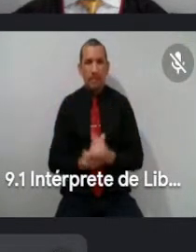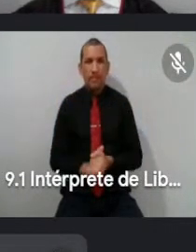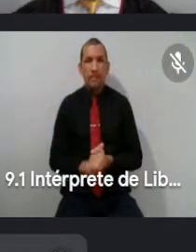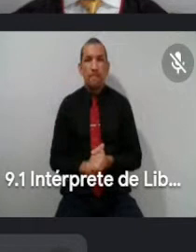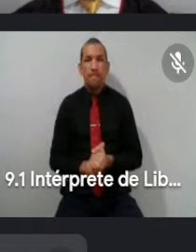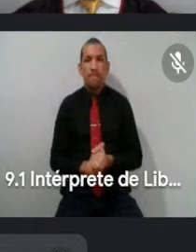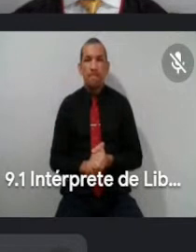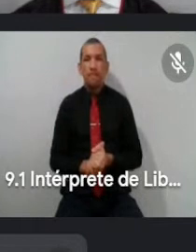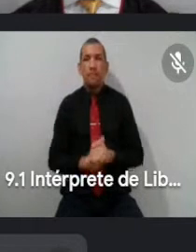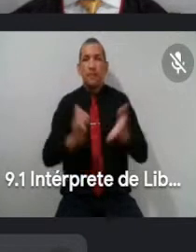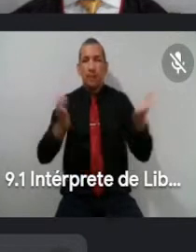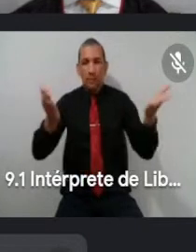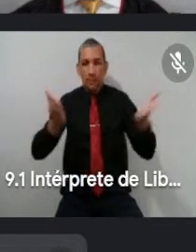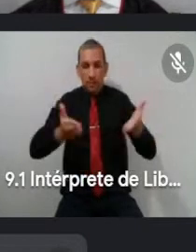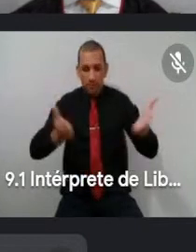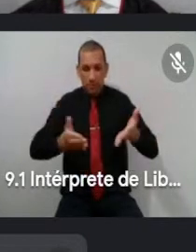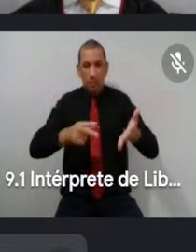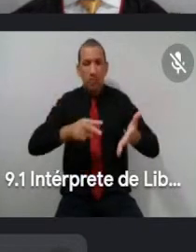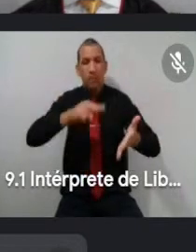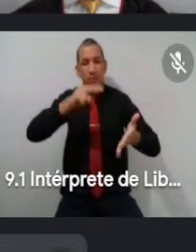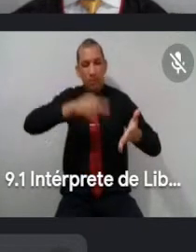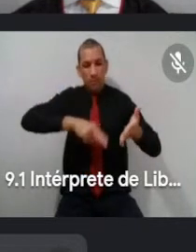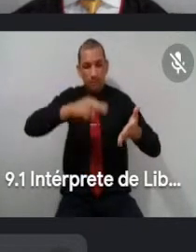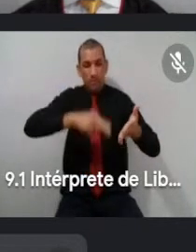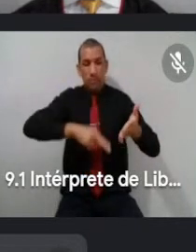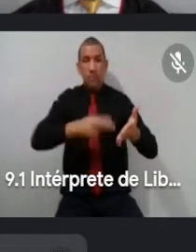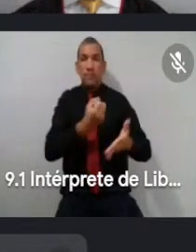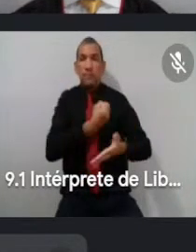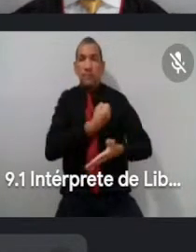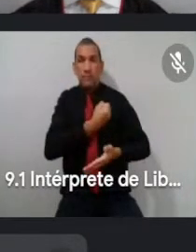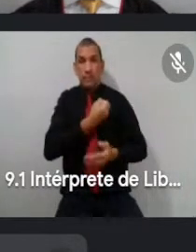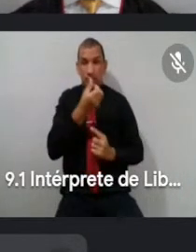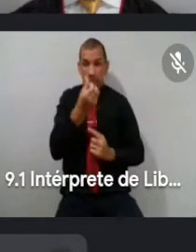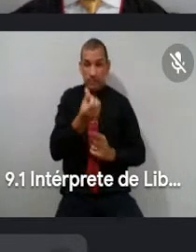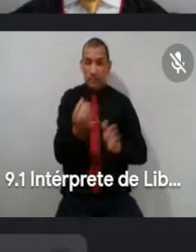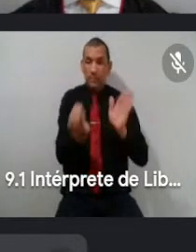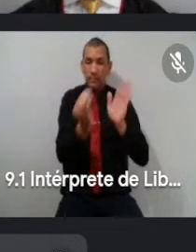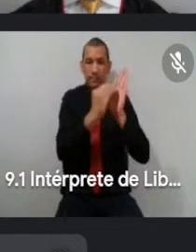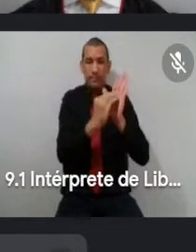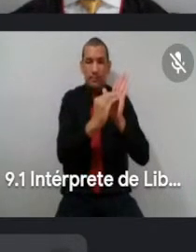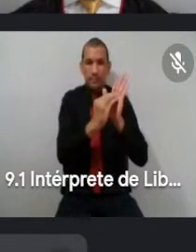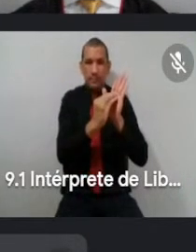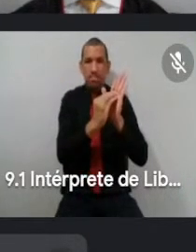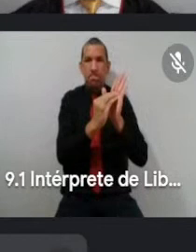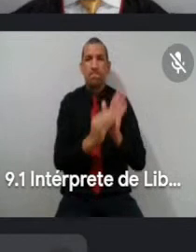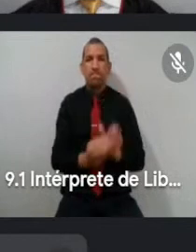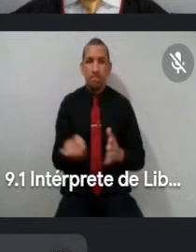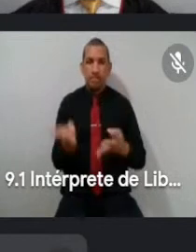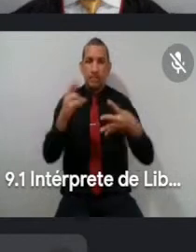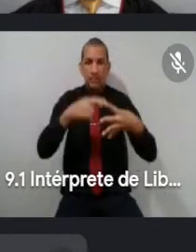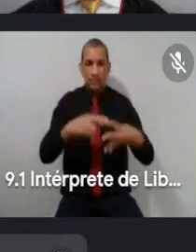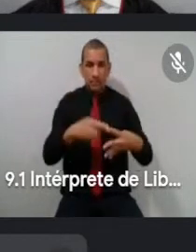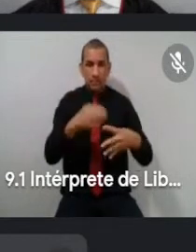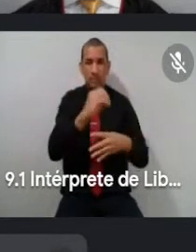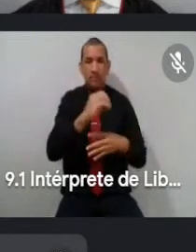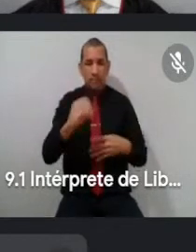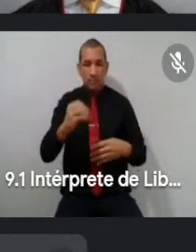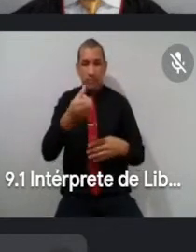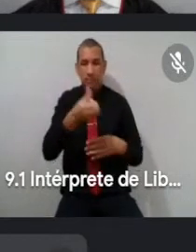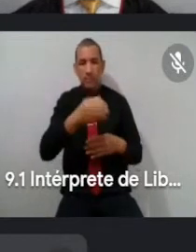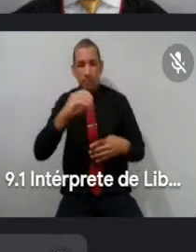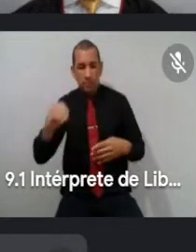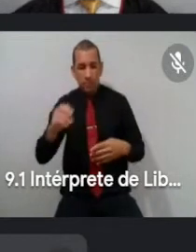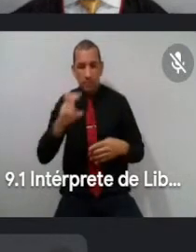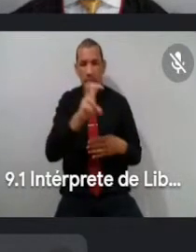e eu vou fazer a leitura aqui do item 6 da pauta recurso eleitoral nº 0